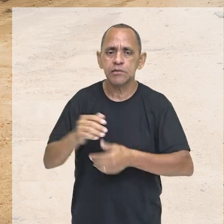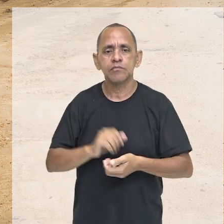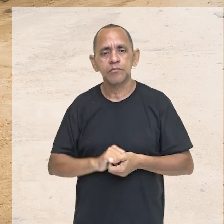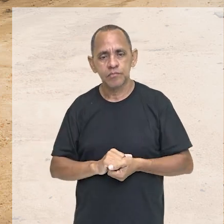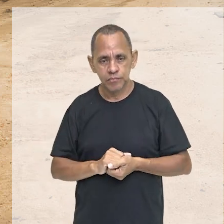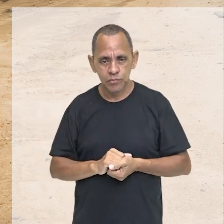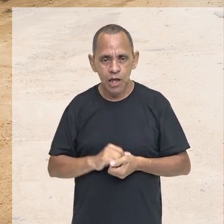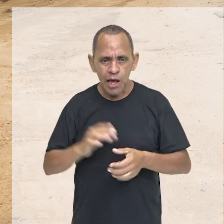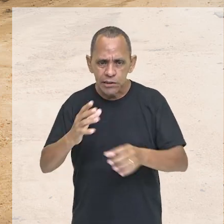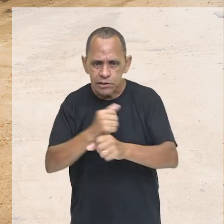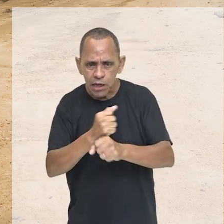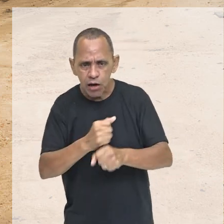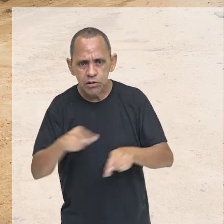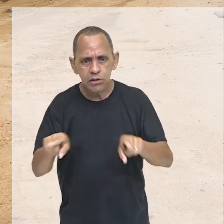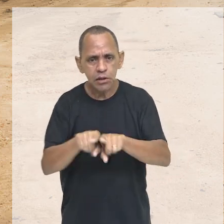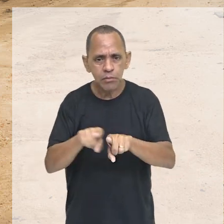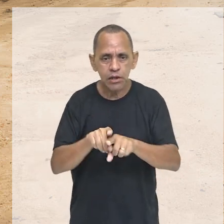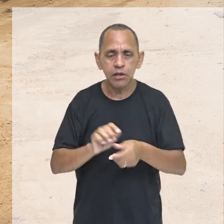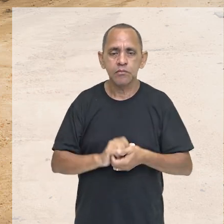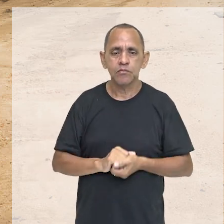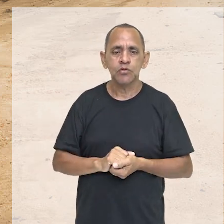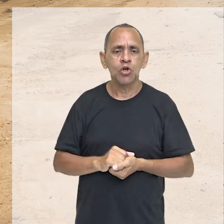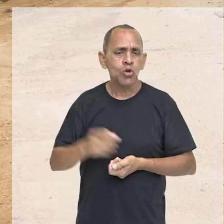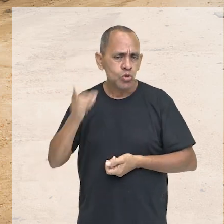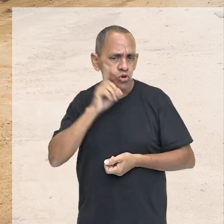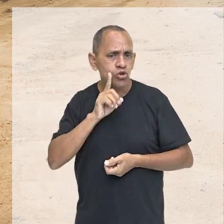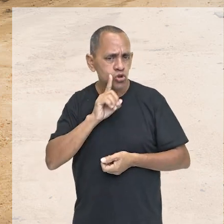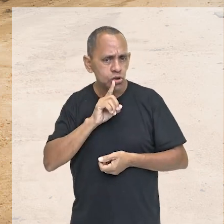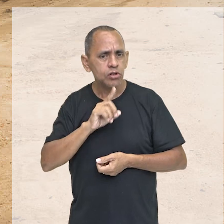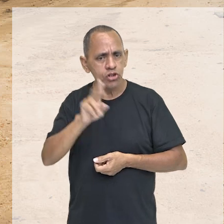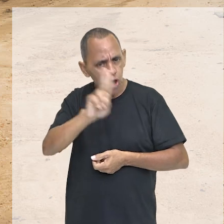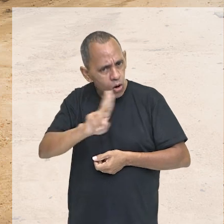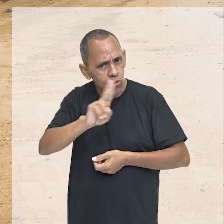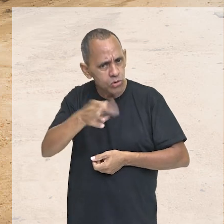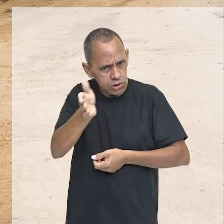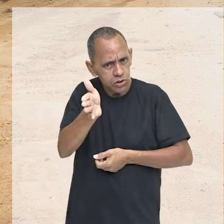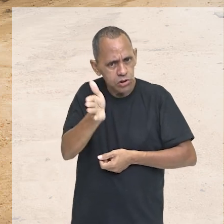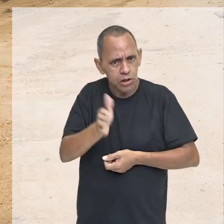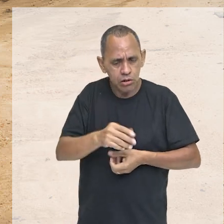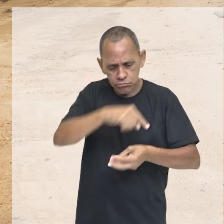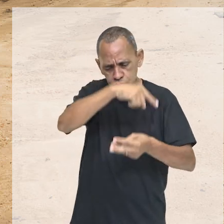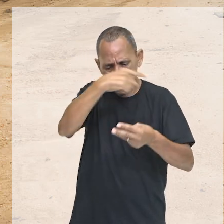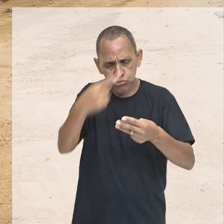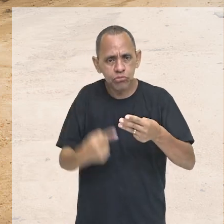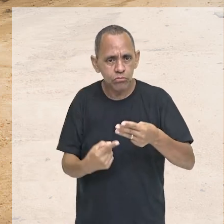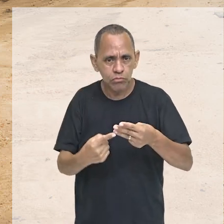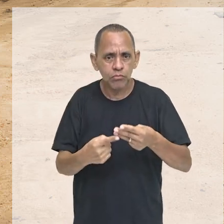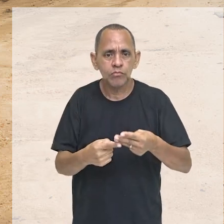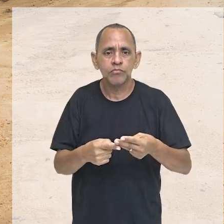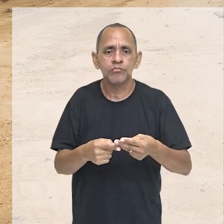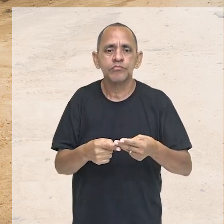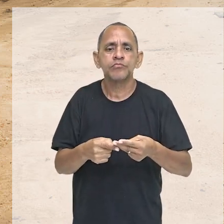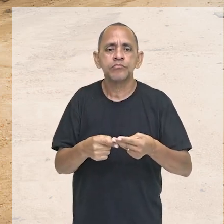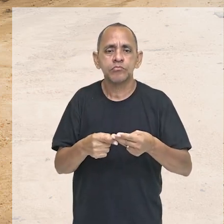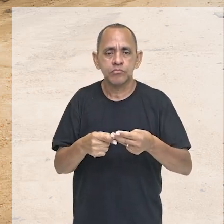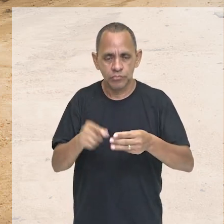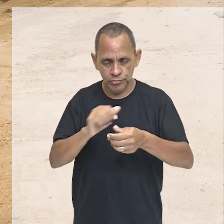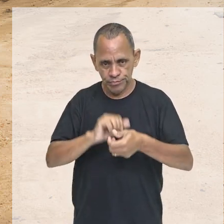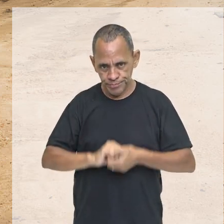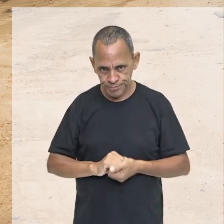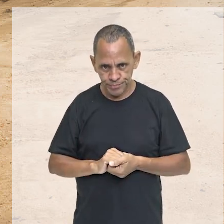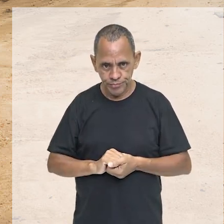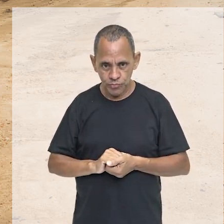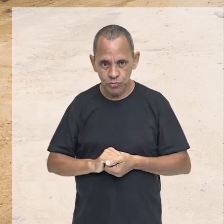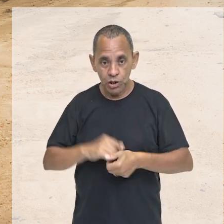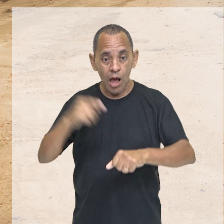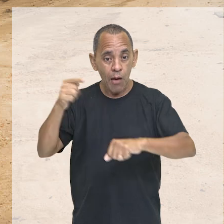No teu cotidiano, você já usa esses 3 processos: condução,